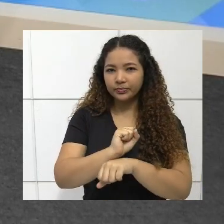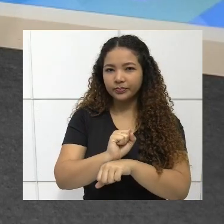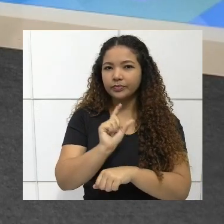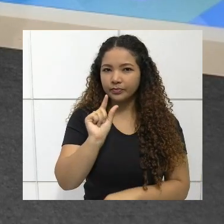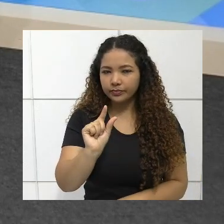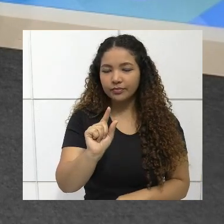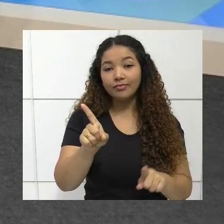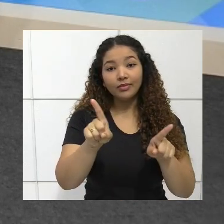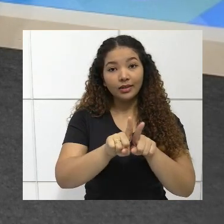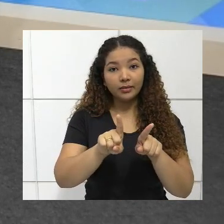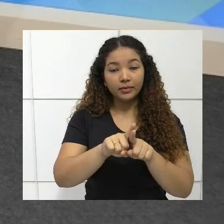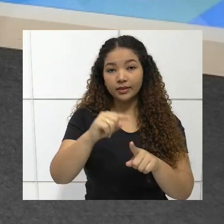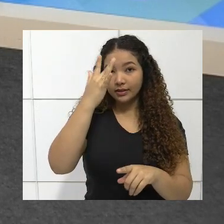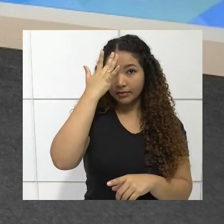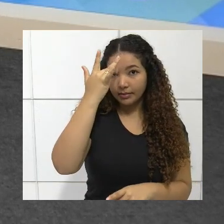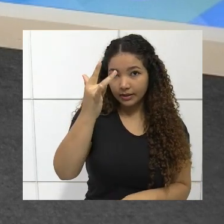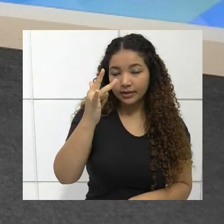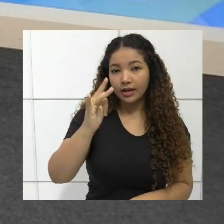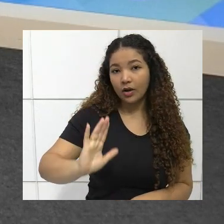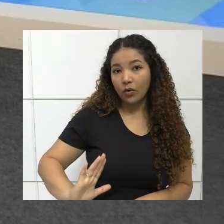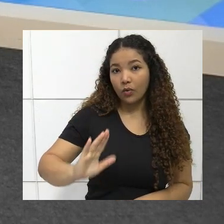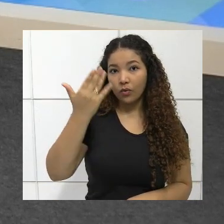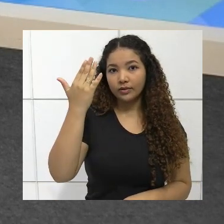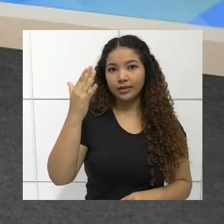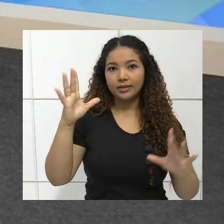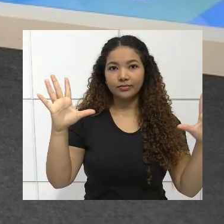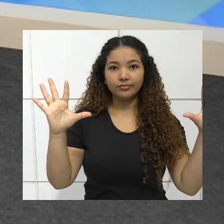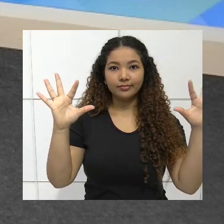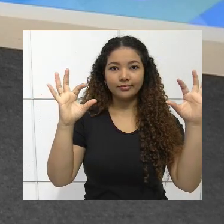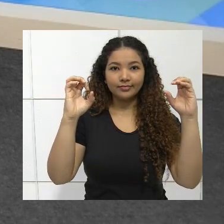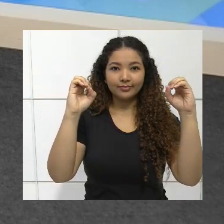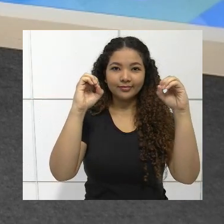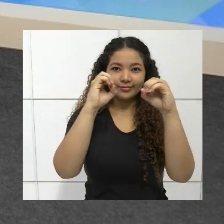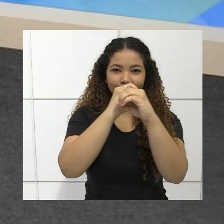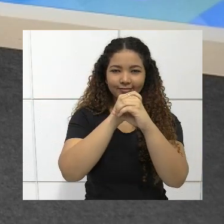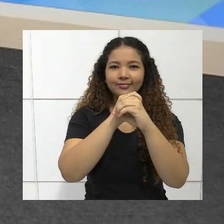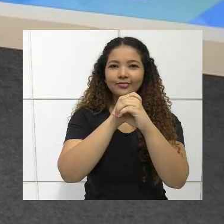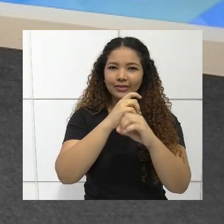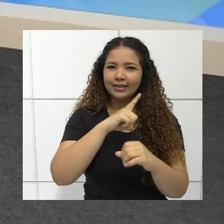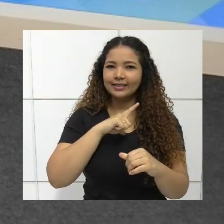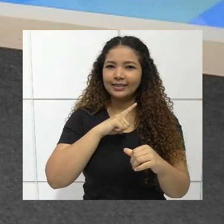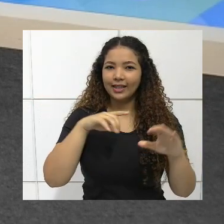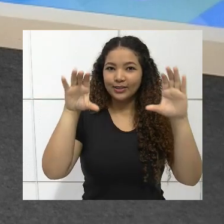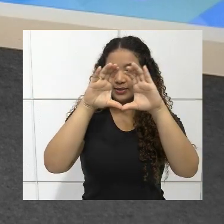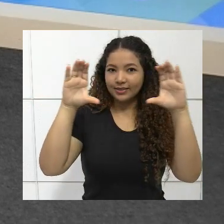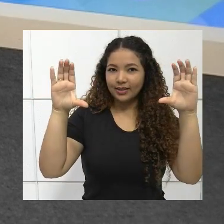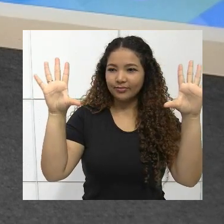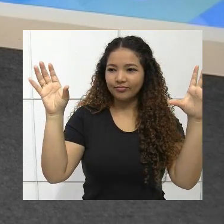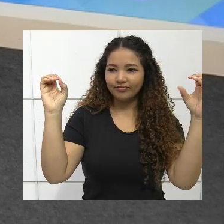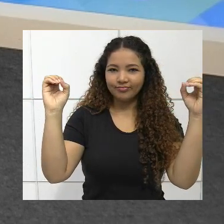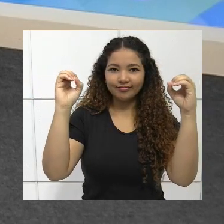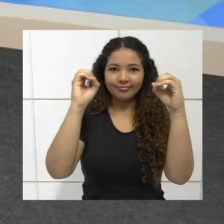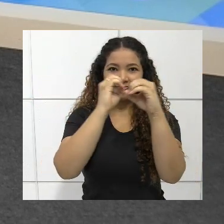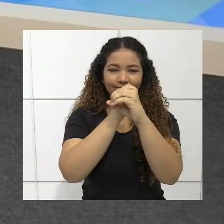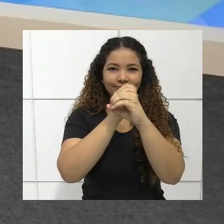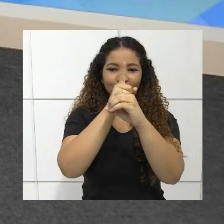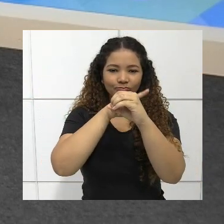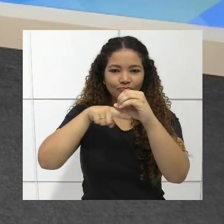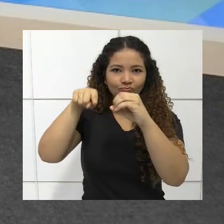ainda amanhã vai acontecer eclipse solar. Teremos o anel ao redor do Sol, será o eclipse